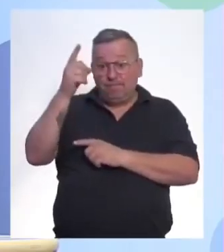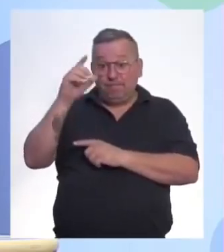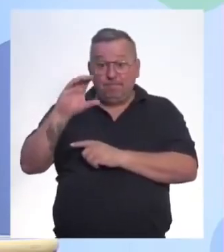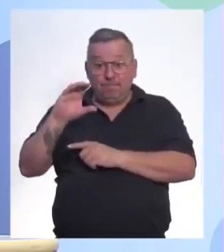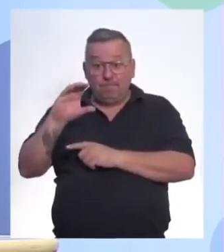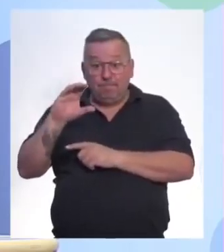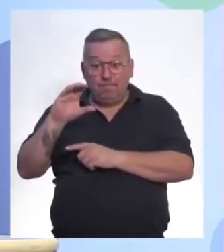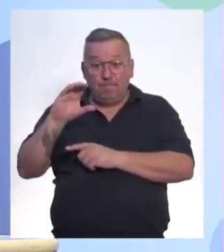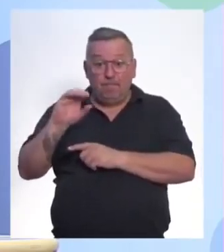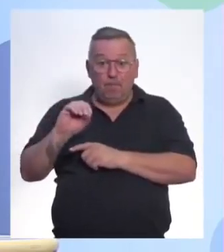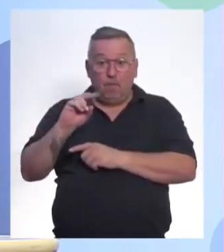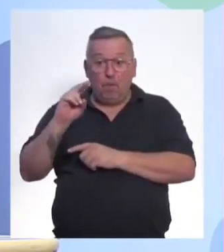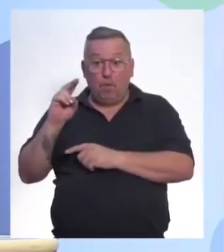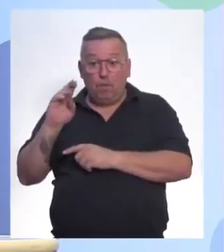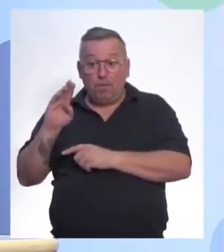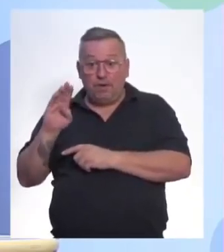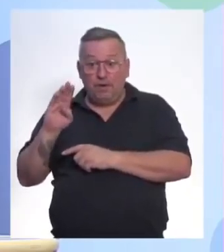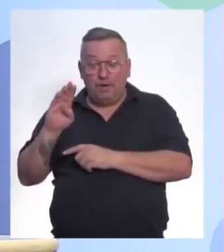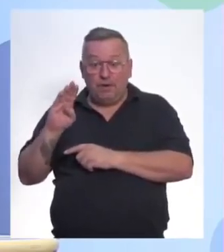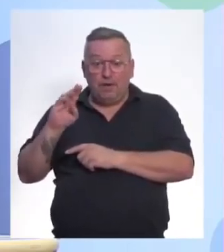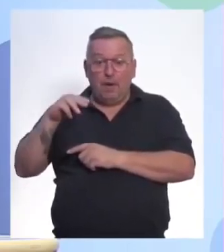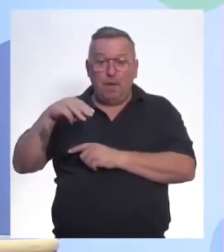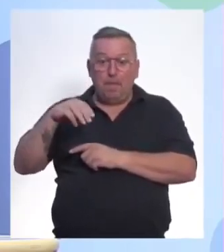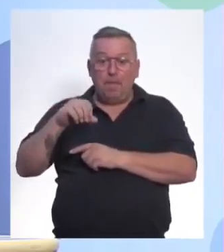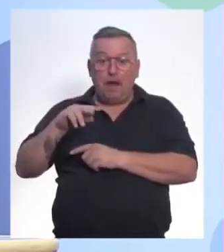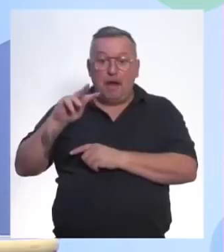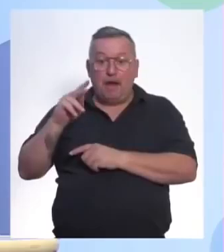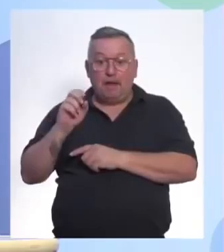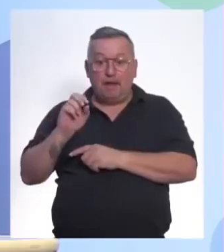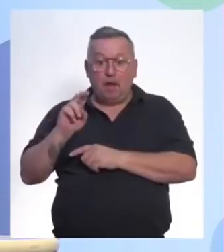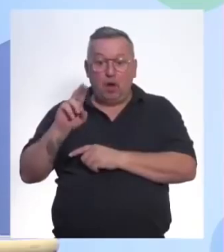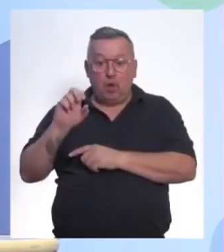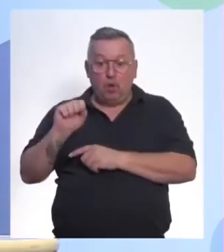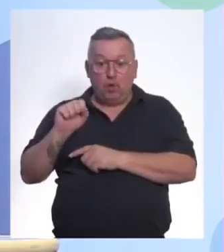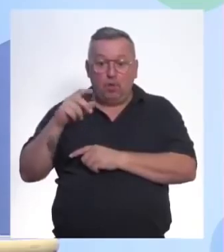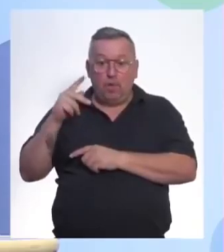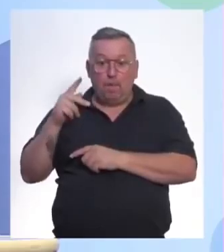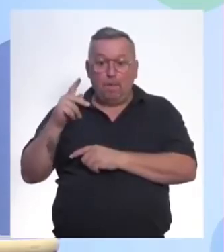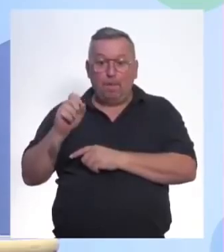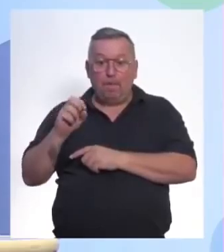C ou B. Matheus colocou B. Pedro